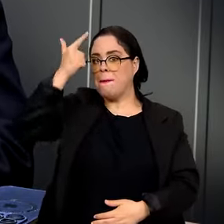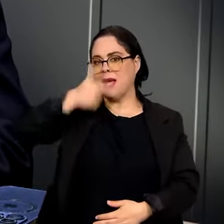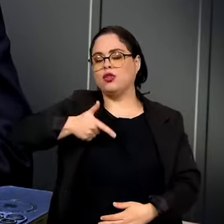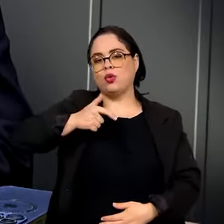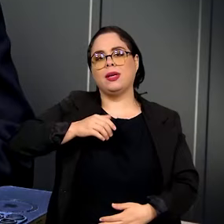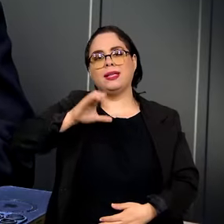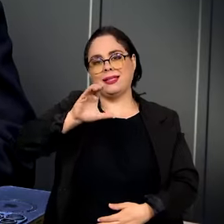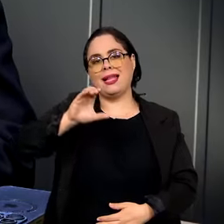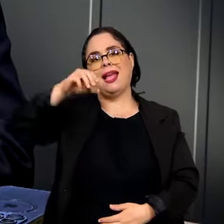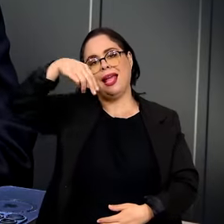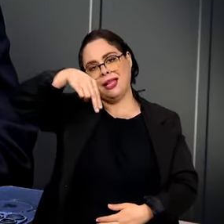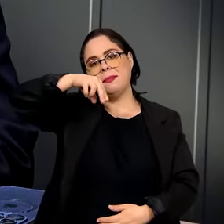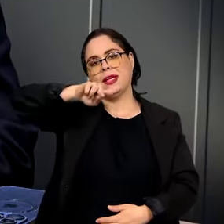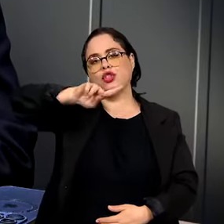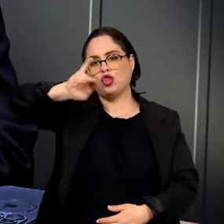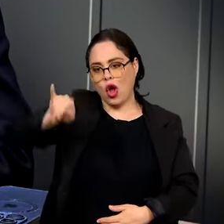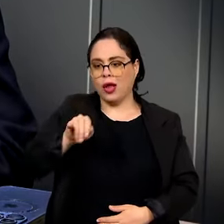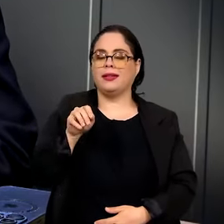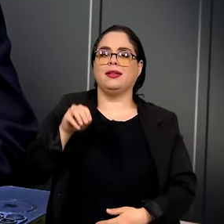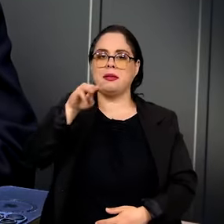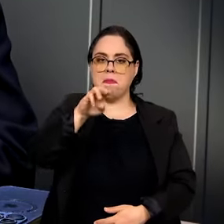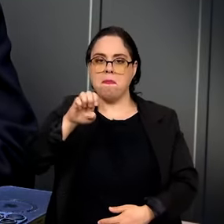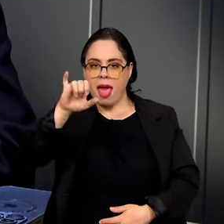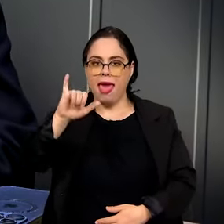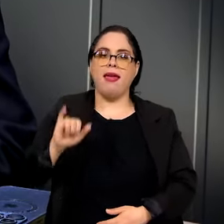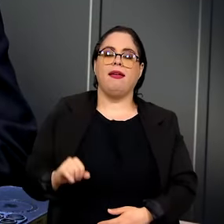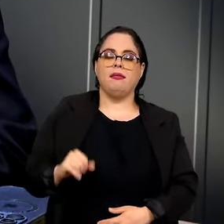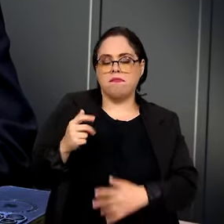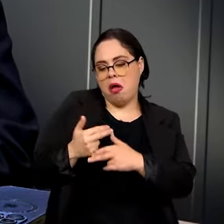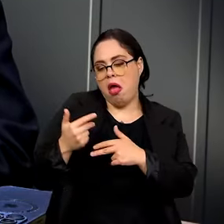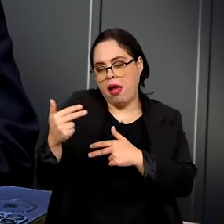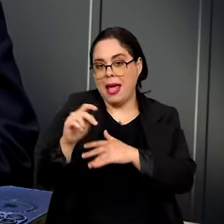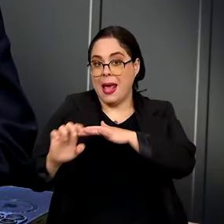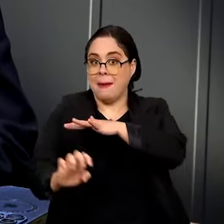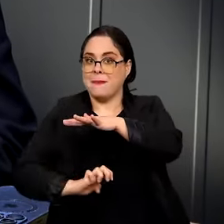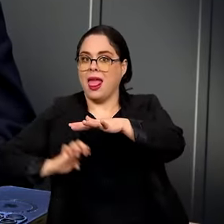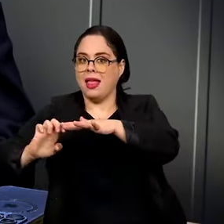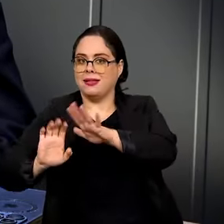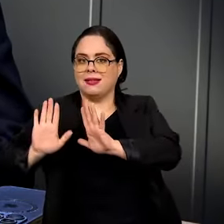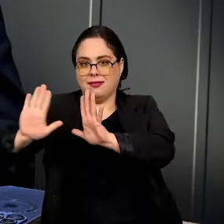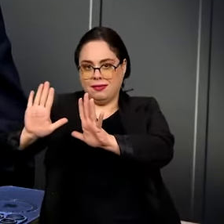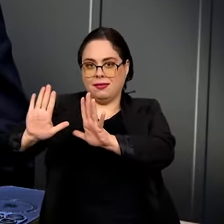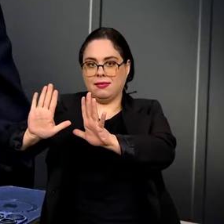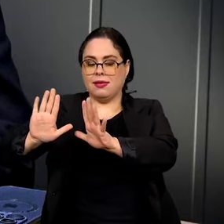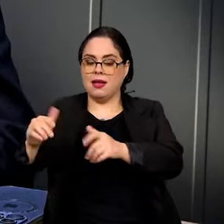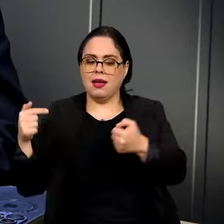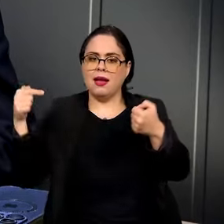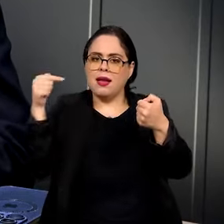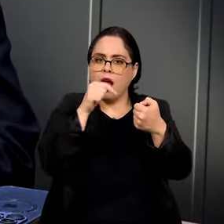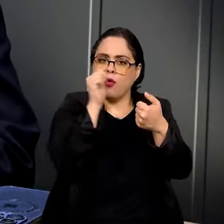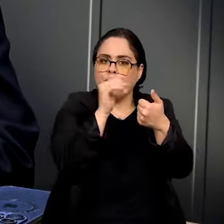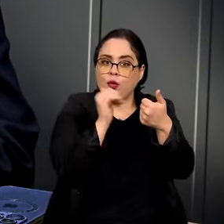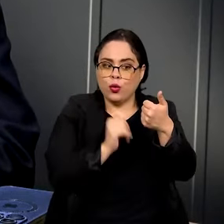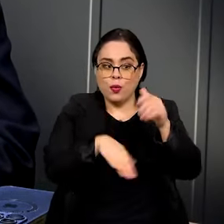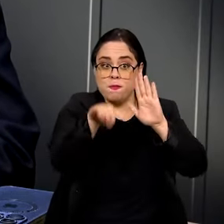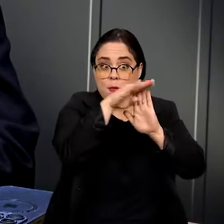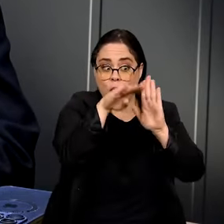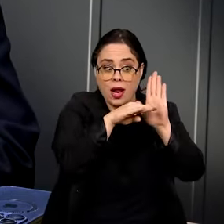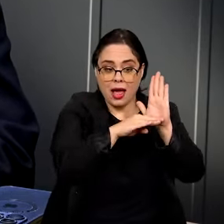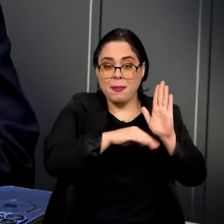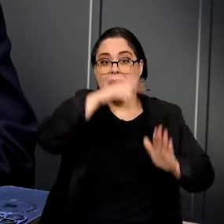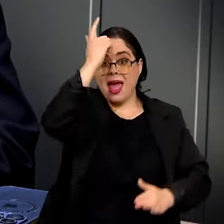os Fundos que foram constituídos são para pessoas jurídicas meio e paraa frente né 1 Pequenas Empresas esse